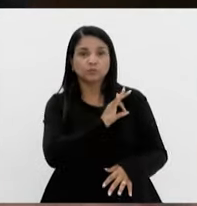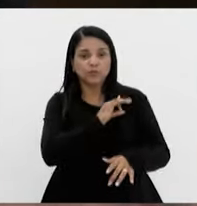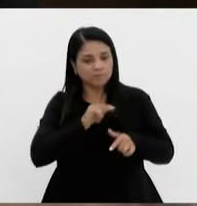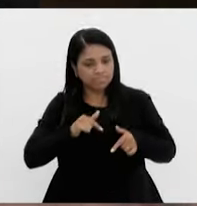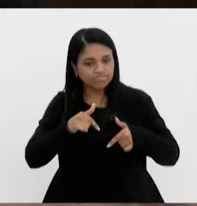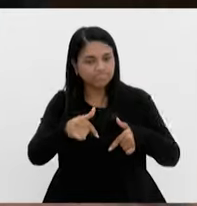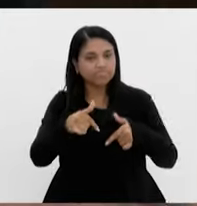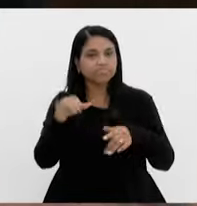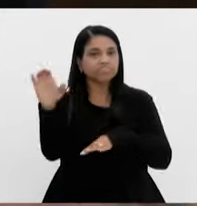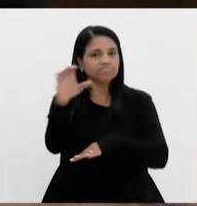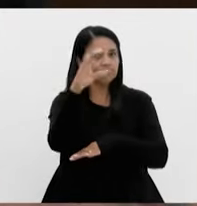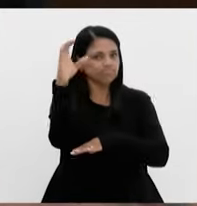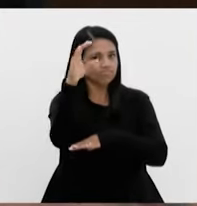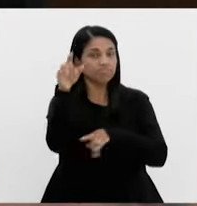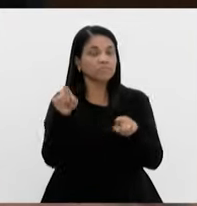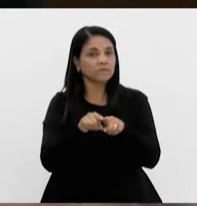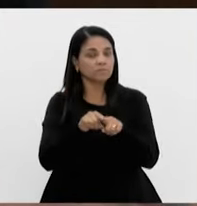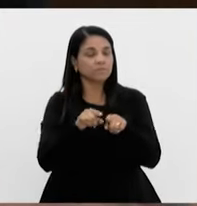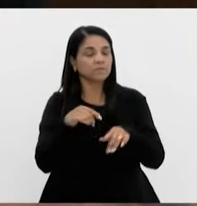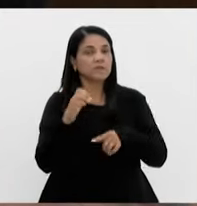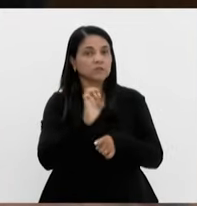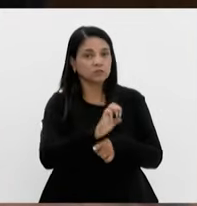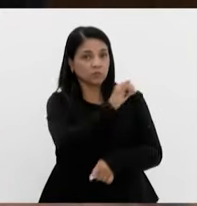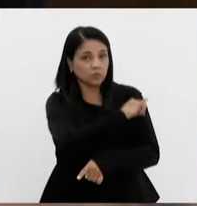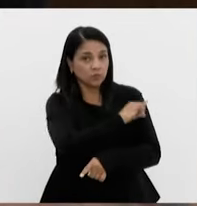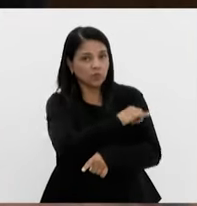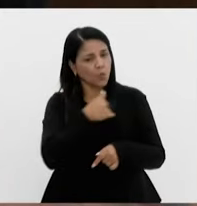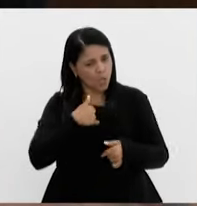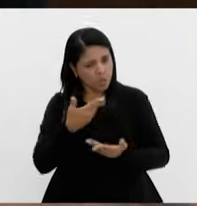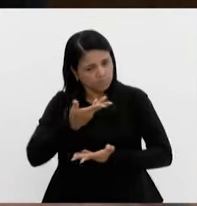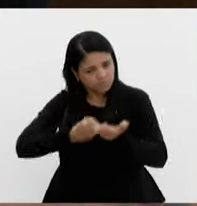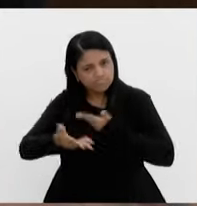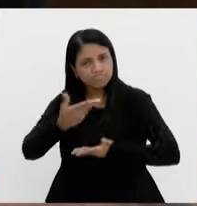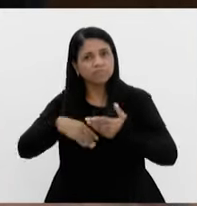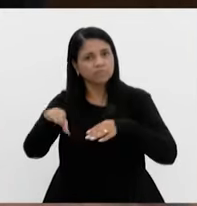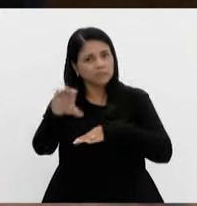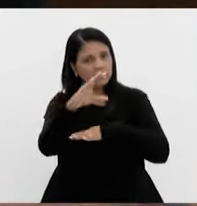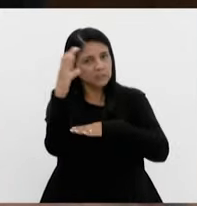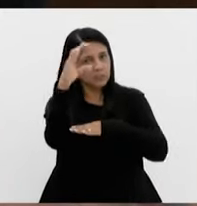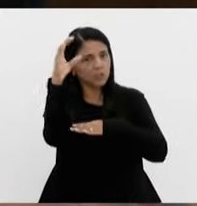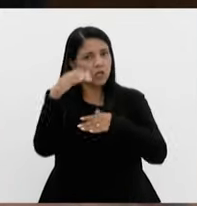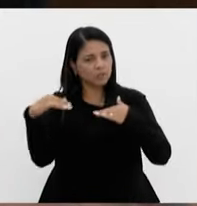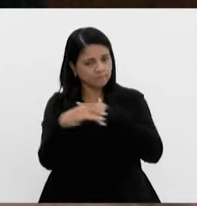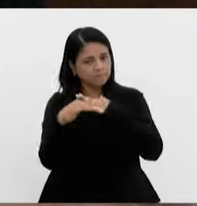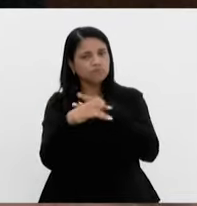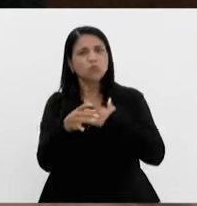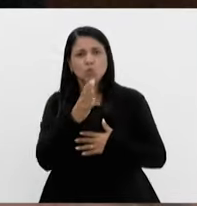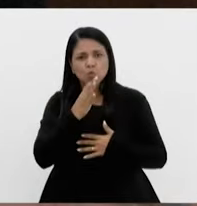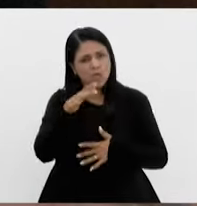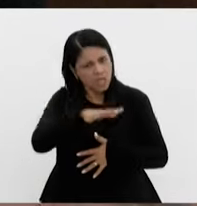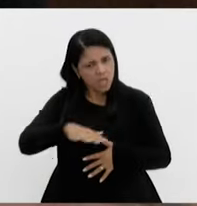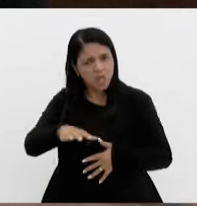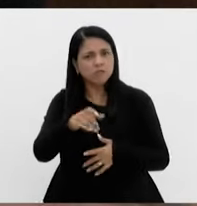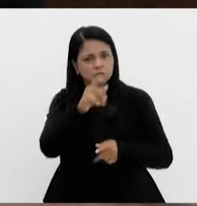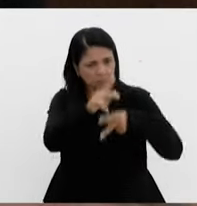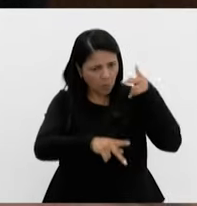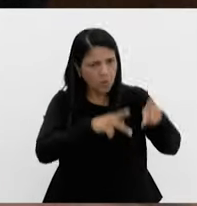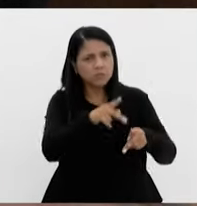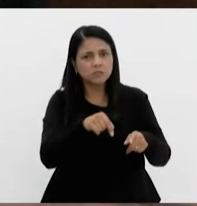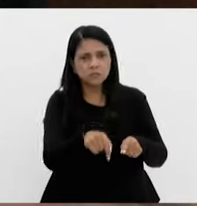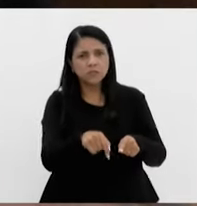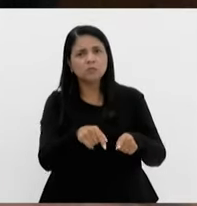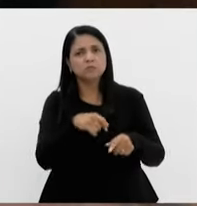Niterói porque eu tenho uma relação muito Estreita com Niterói sou da região e conheço milhares milhares de cidadãos Nero que estão